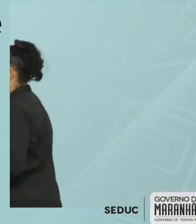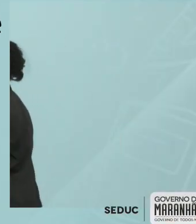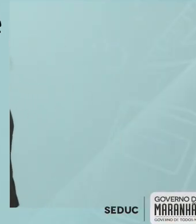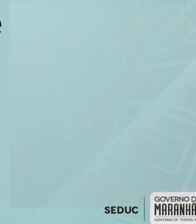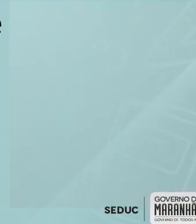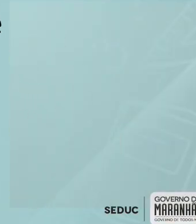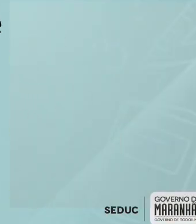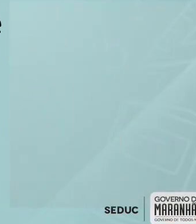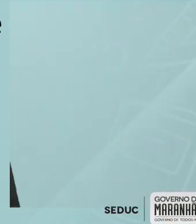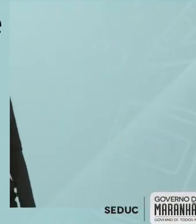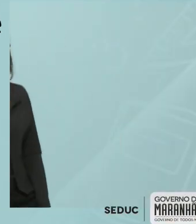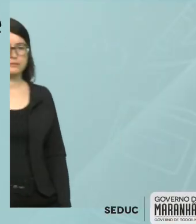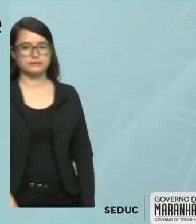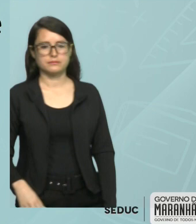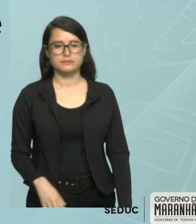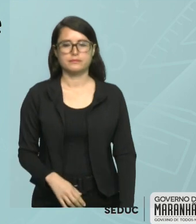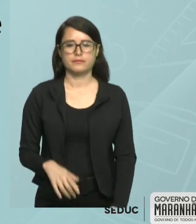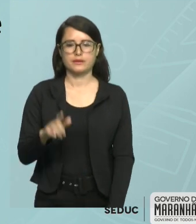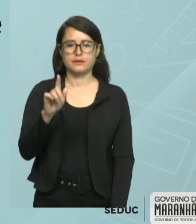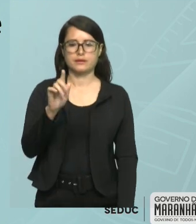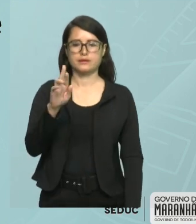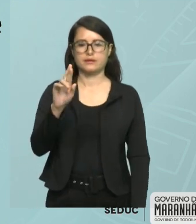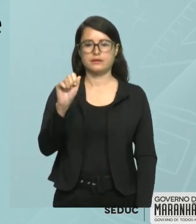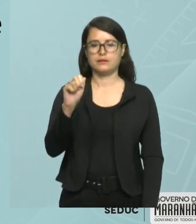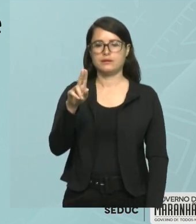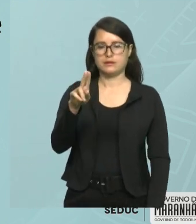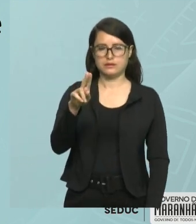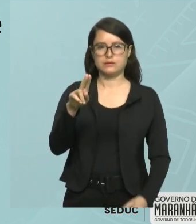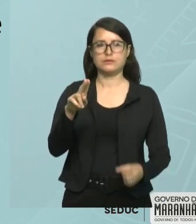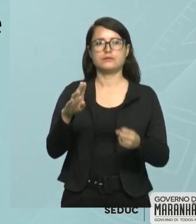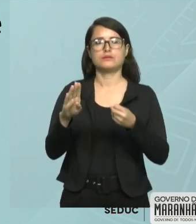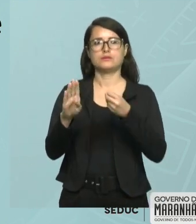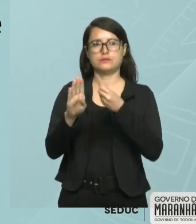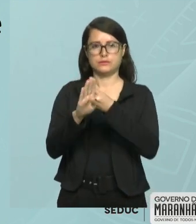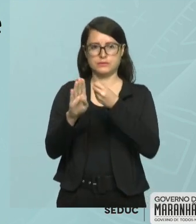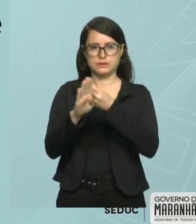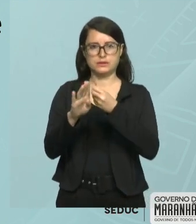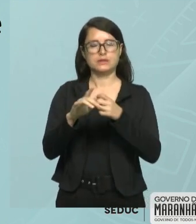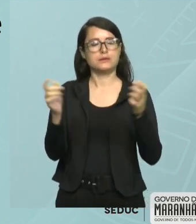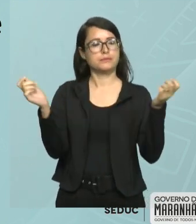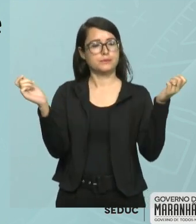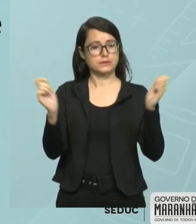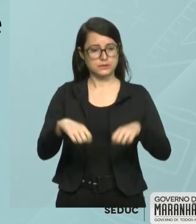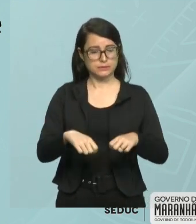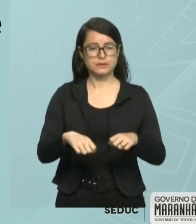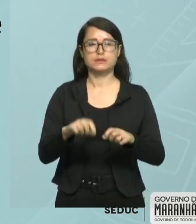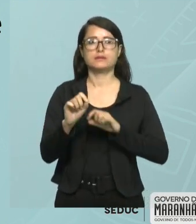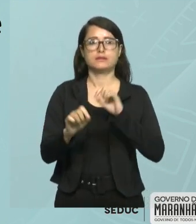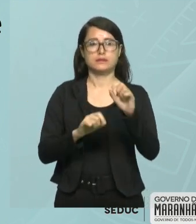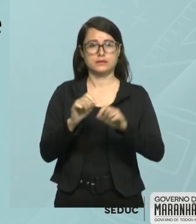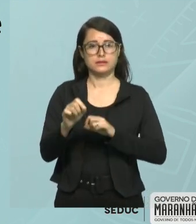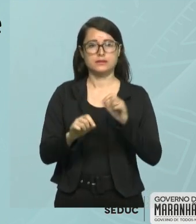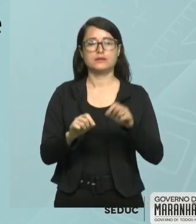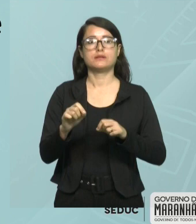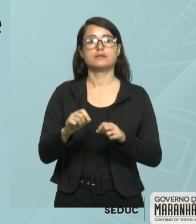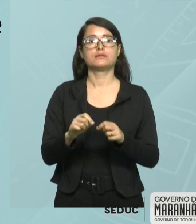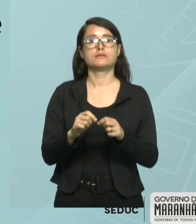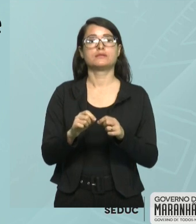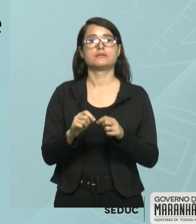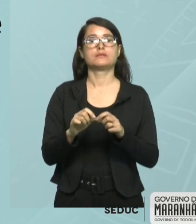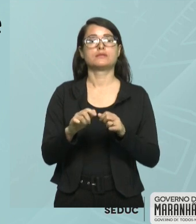Vamos para o grau do substantivo. O grau é a possibilidade de indicar o